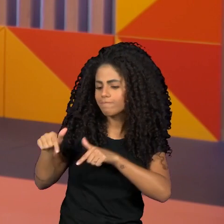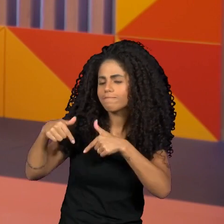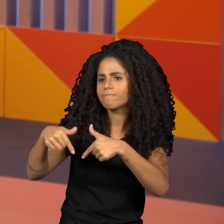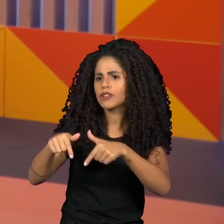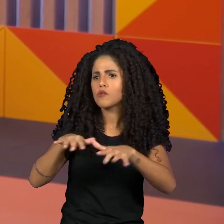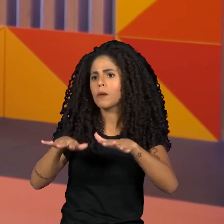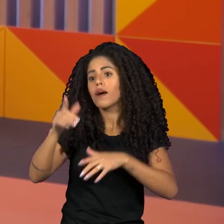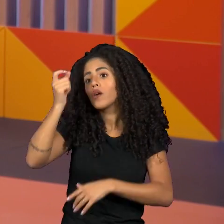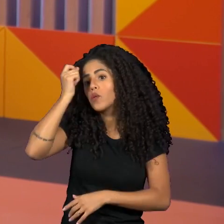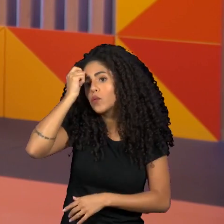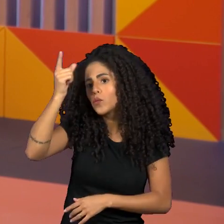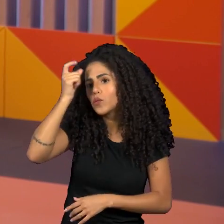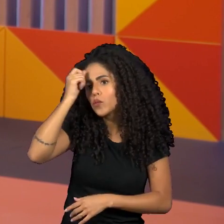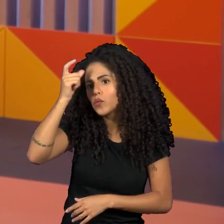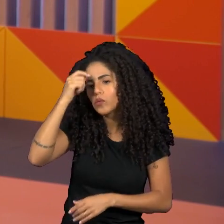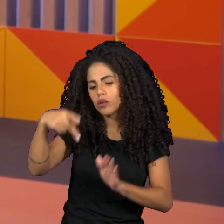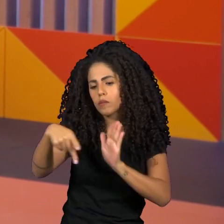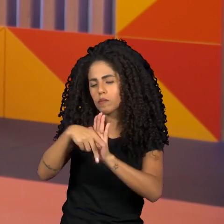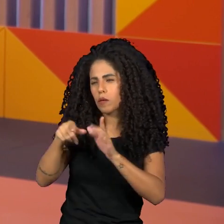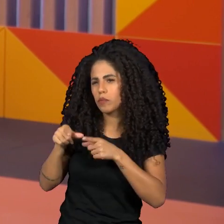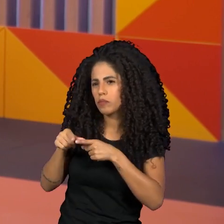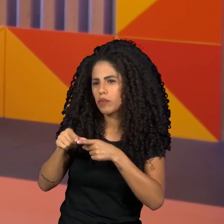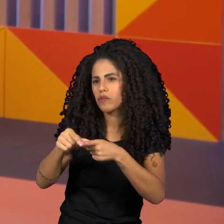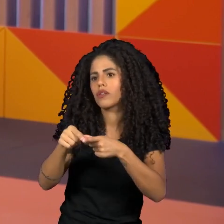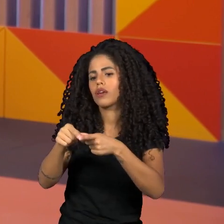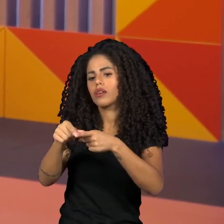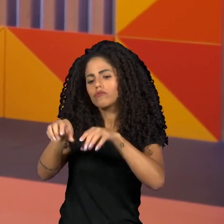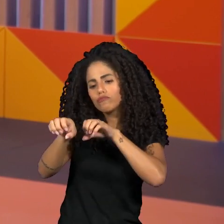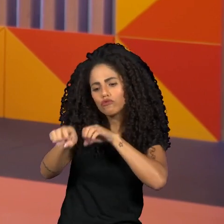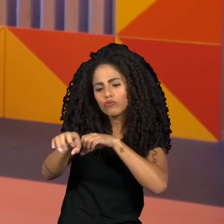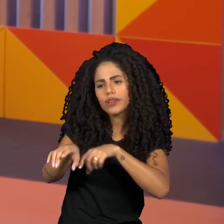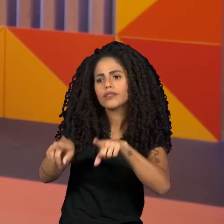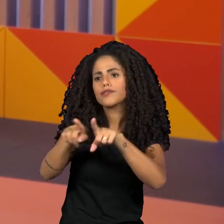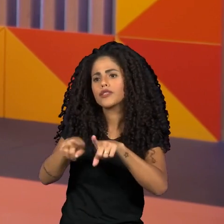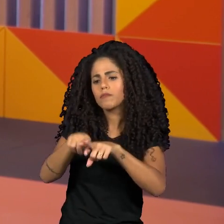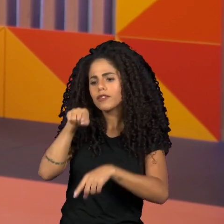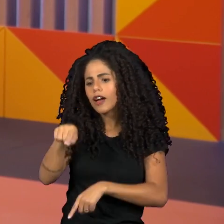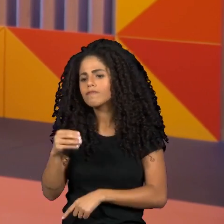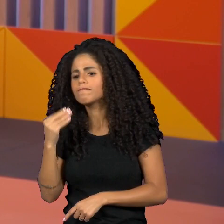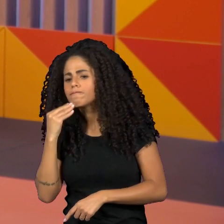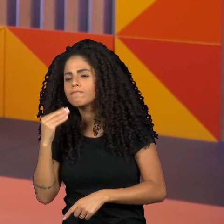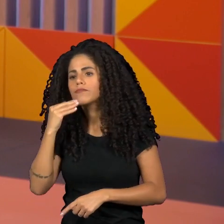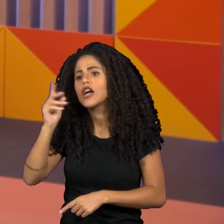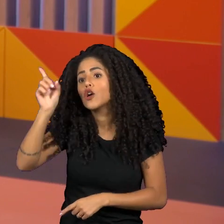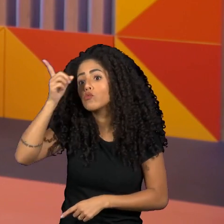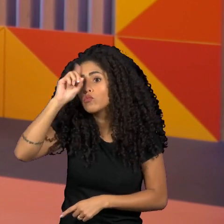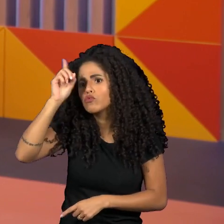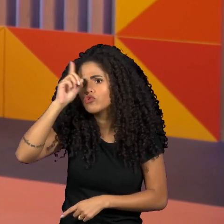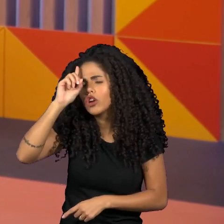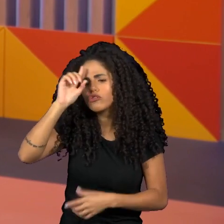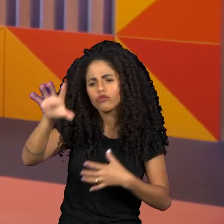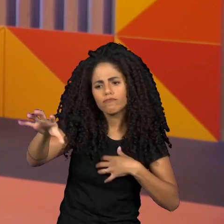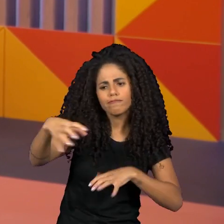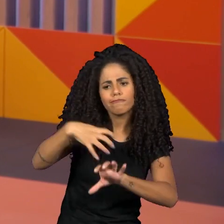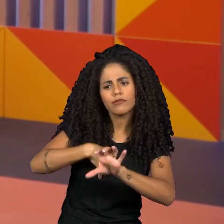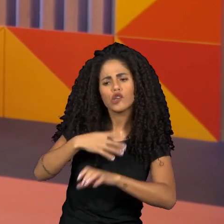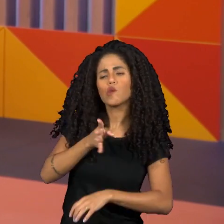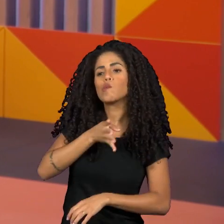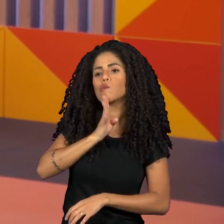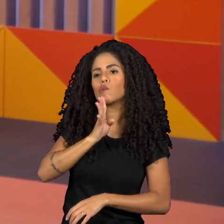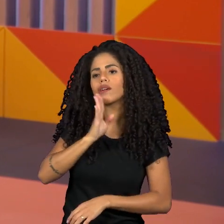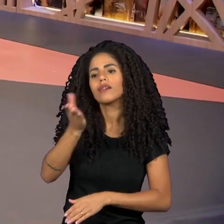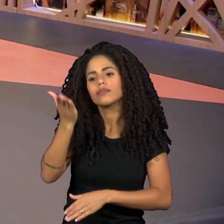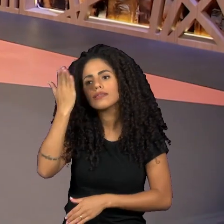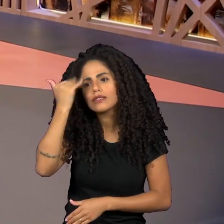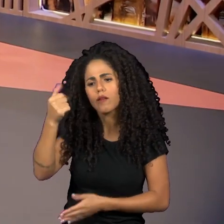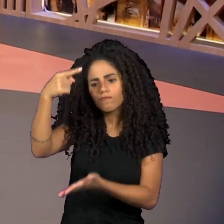movimentos culturais, sobretudo também, né? De educação, e que estão ali, né, no cotidiano das demandas do território, e é por isso que tem